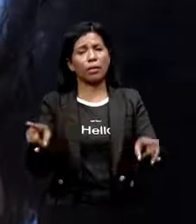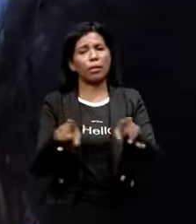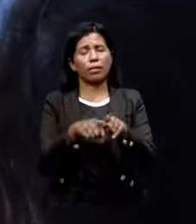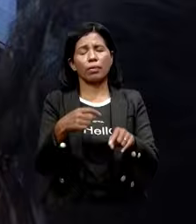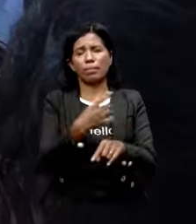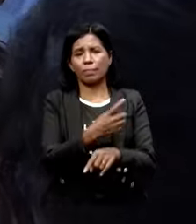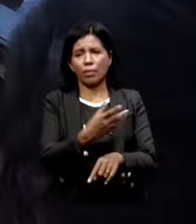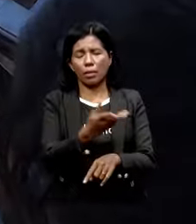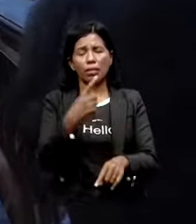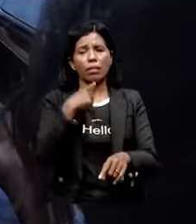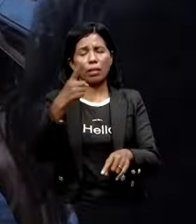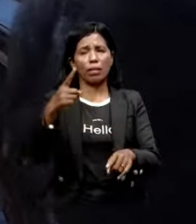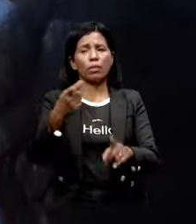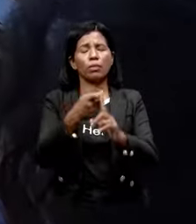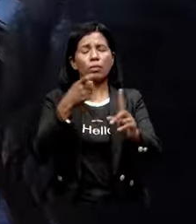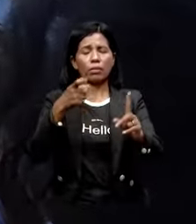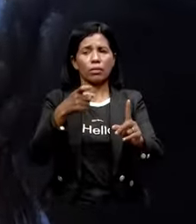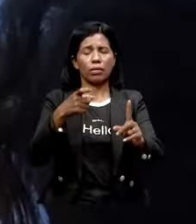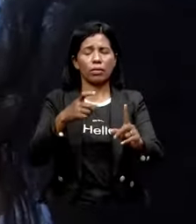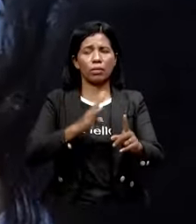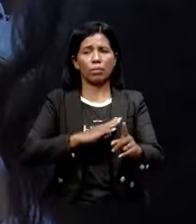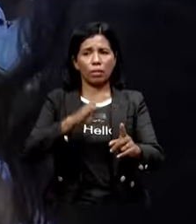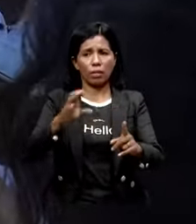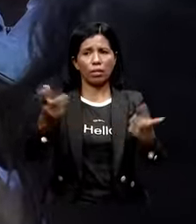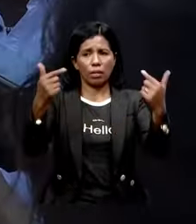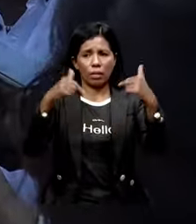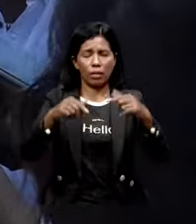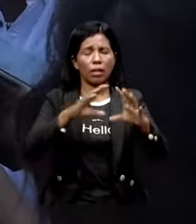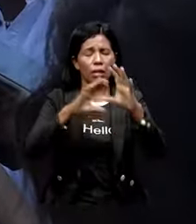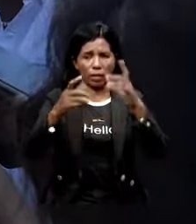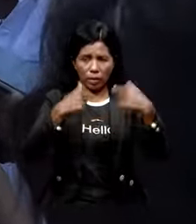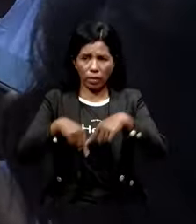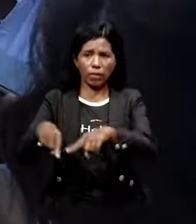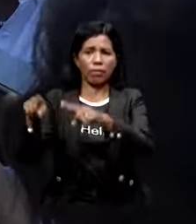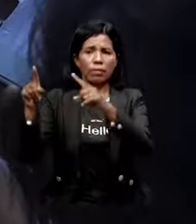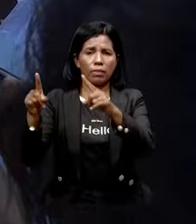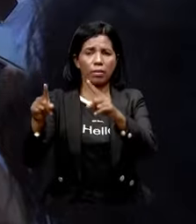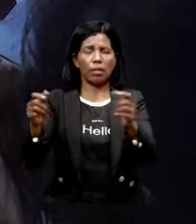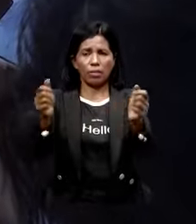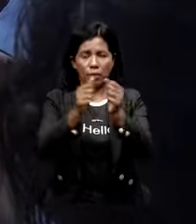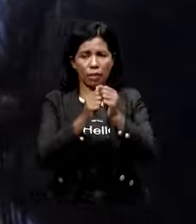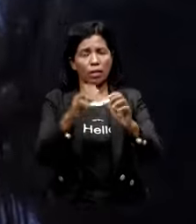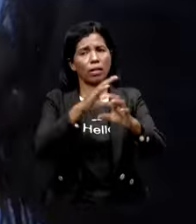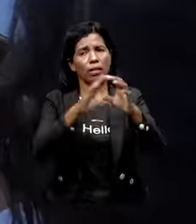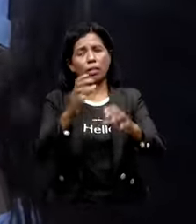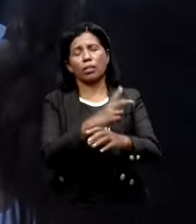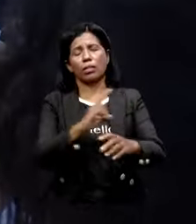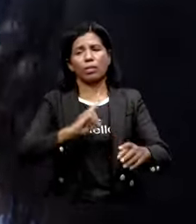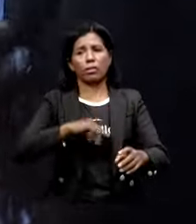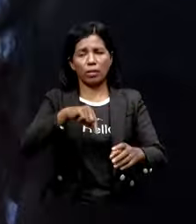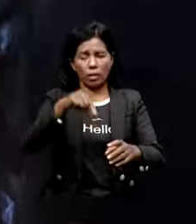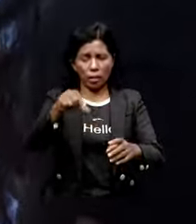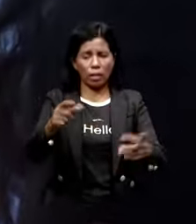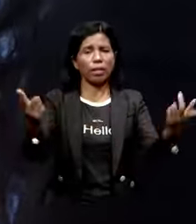Carig Lorsai na Nia, lá tem o Maiuluc, careta fila, a muito com a careta Ciro e Vique que